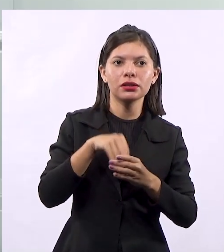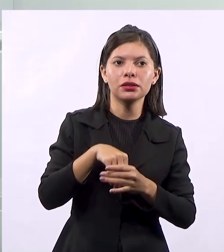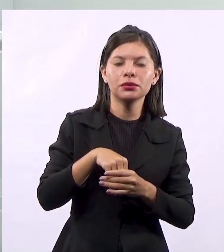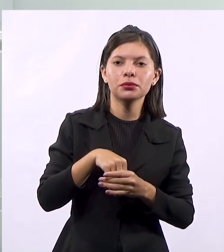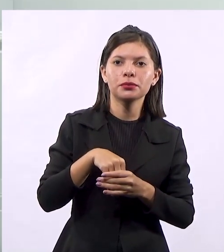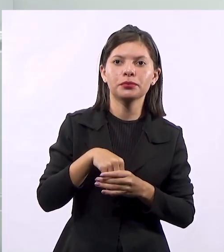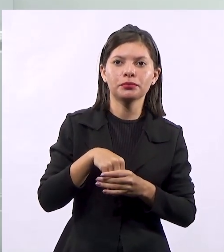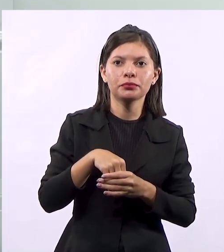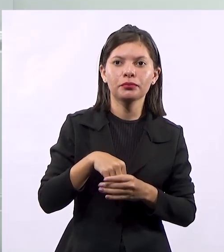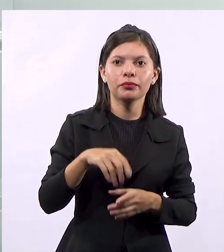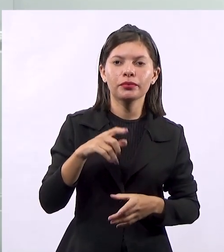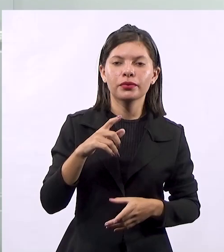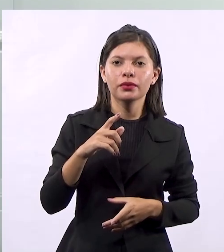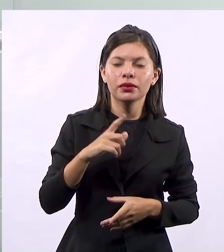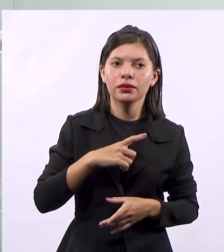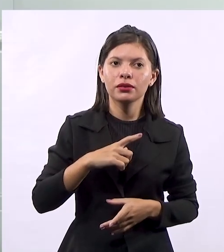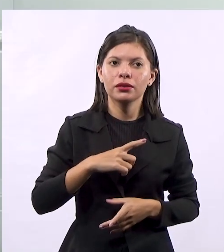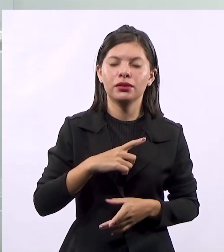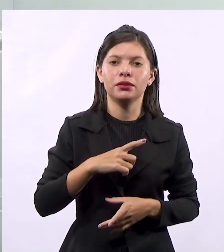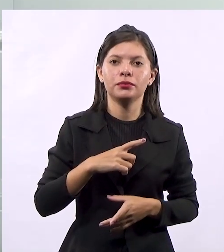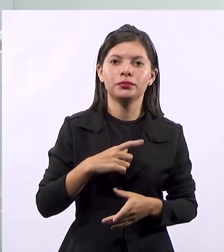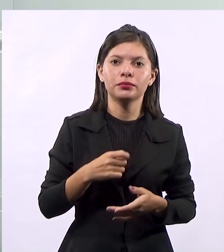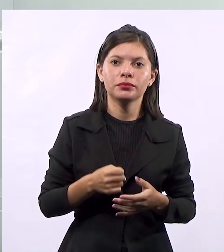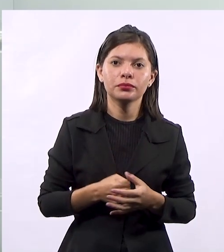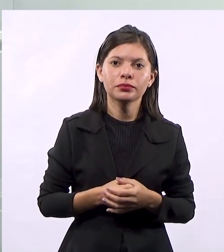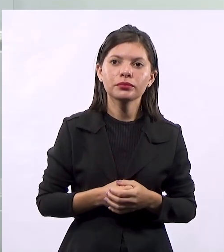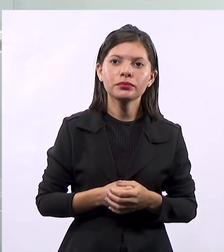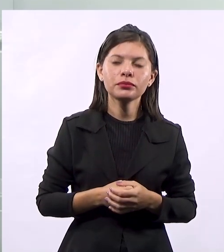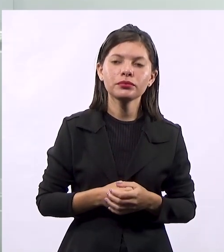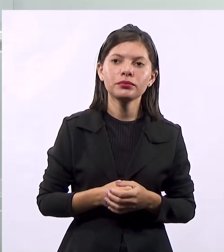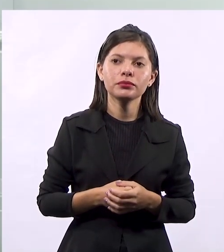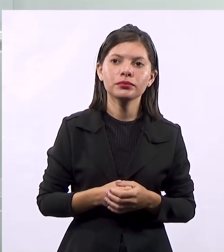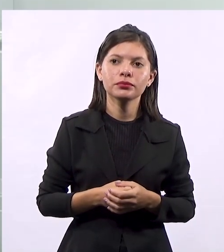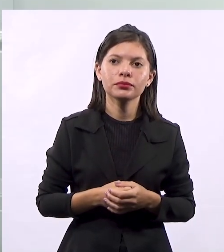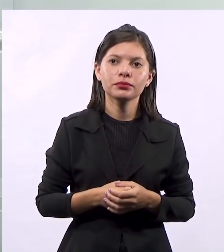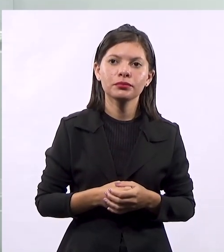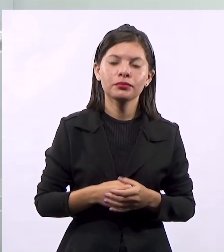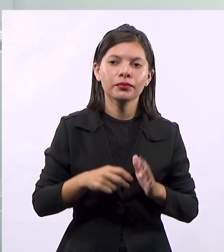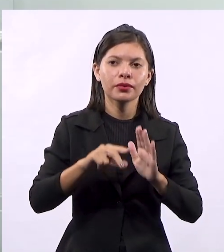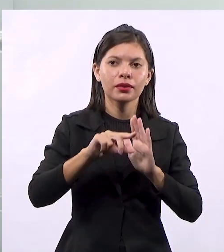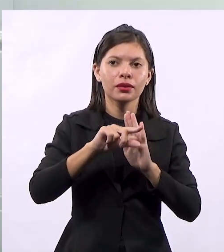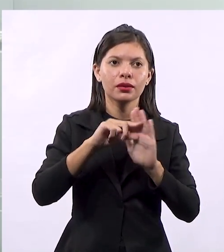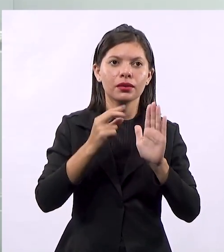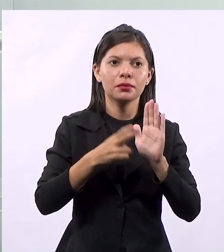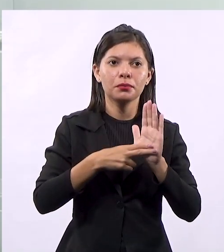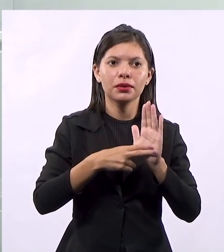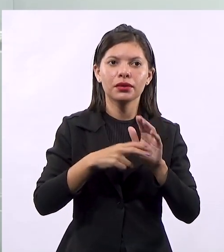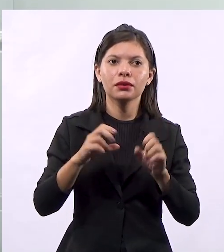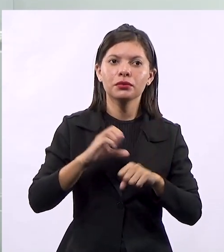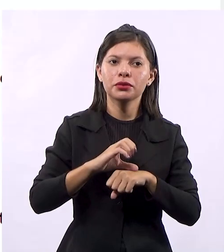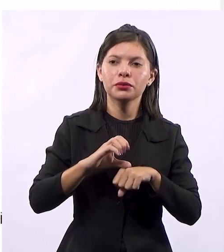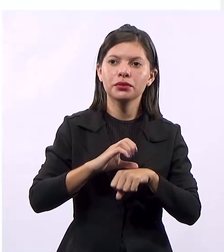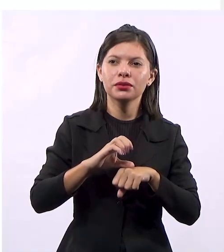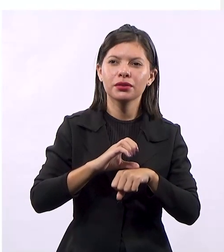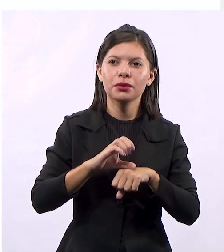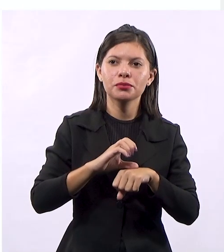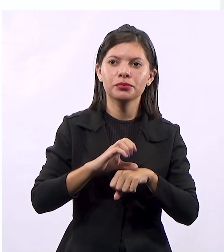escolar, então essa garantia é recente, né, esse daqui ele foi colocado